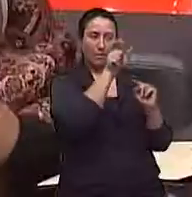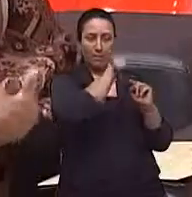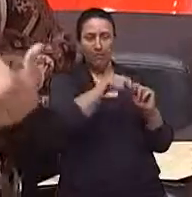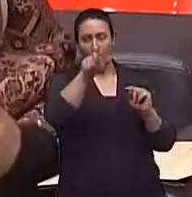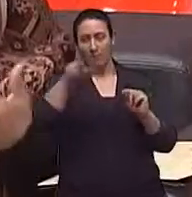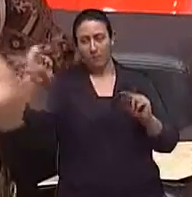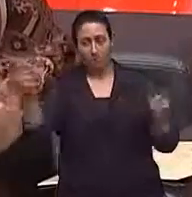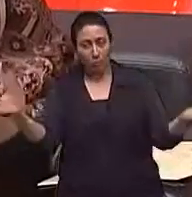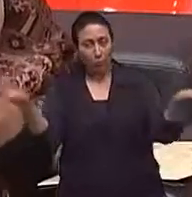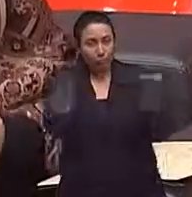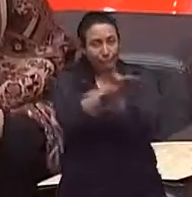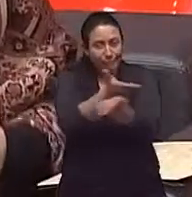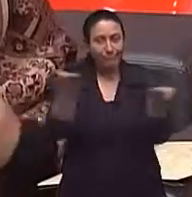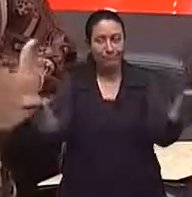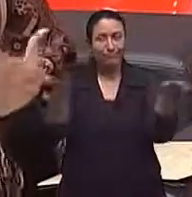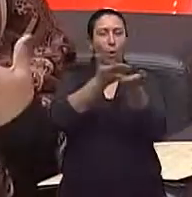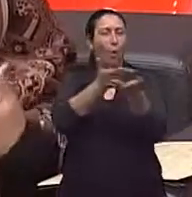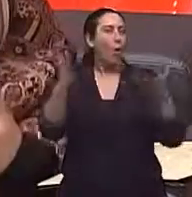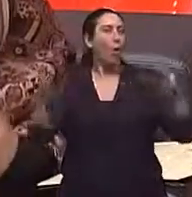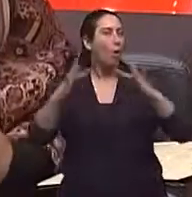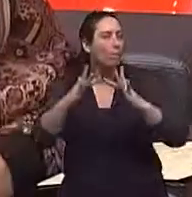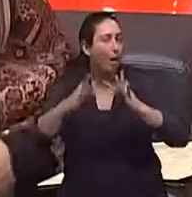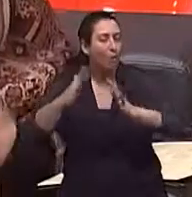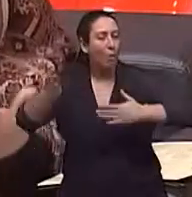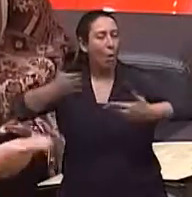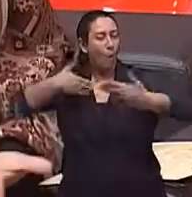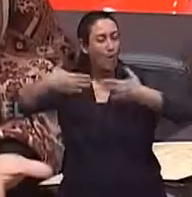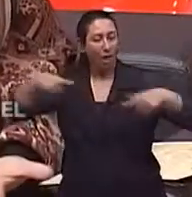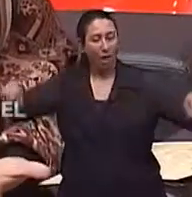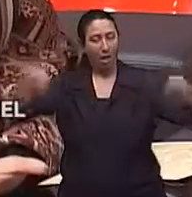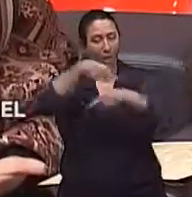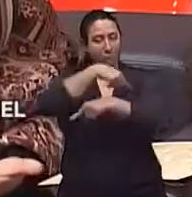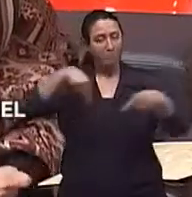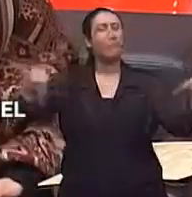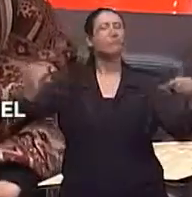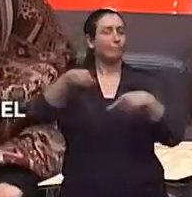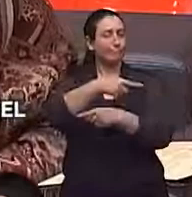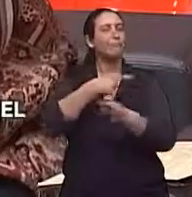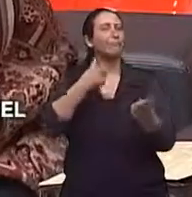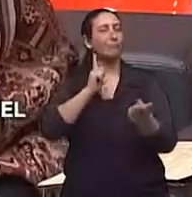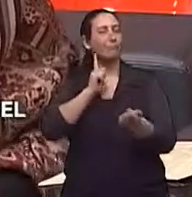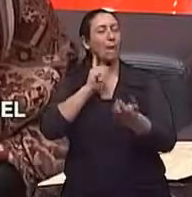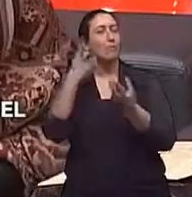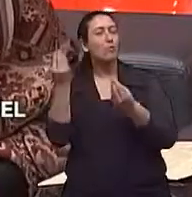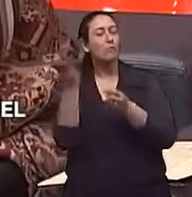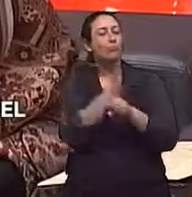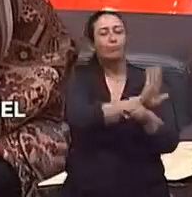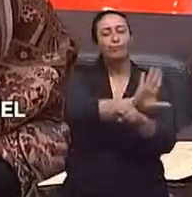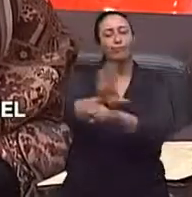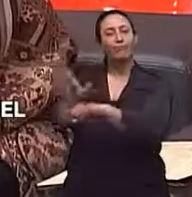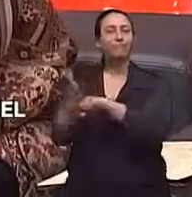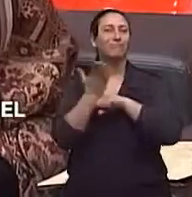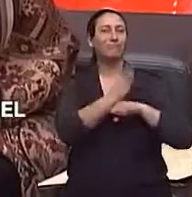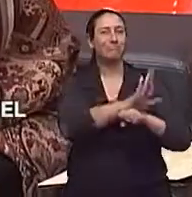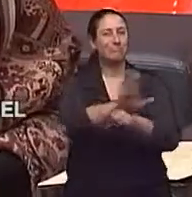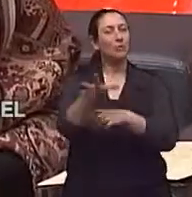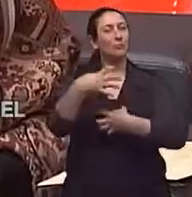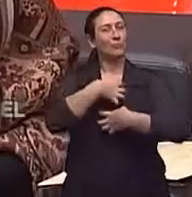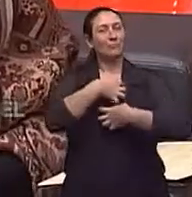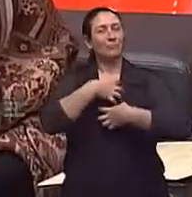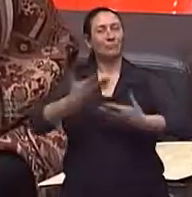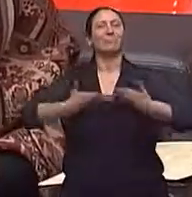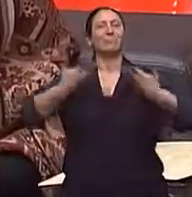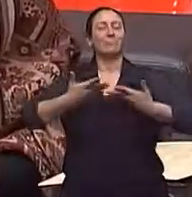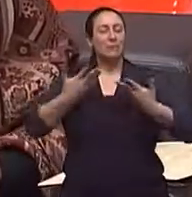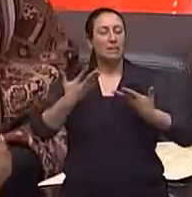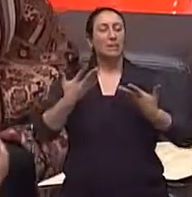pessoas de diferentes faixas e de a diferença só tende a contribuir para que o trabalho possa fluir melhor assim e